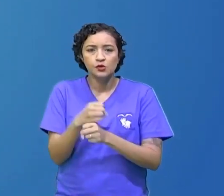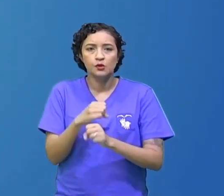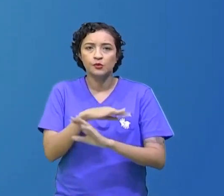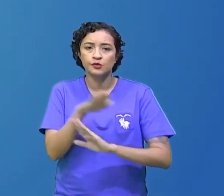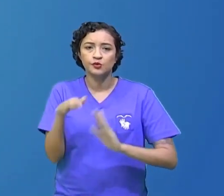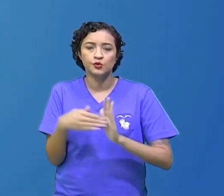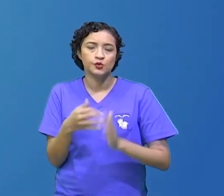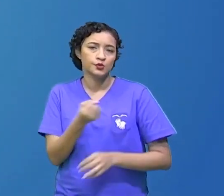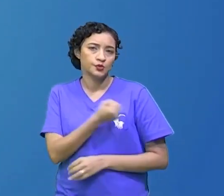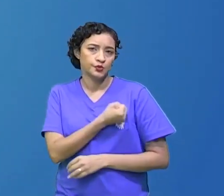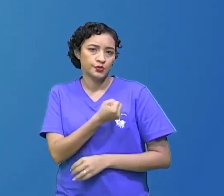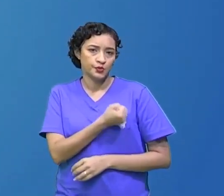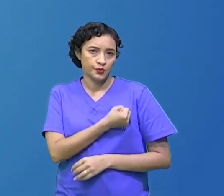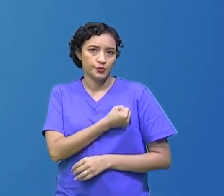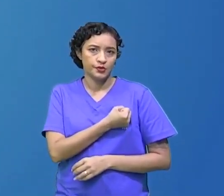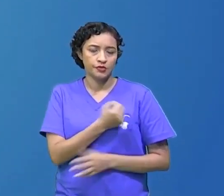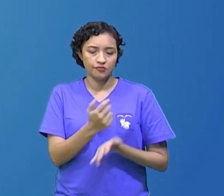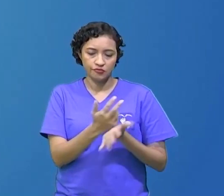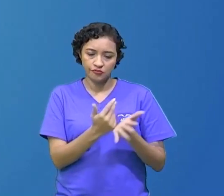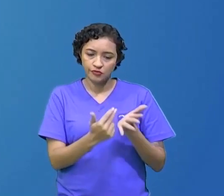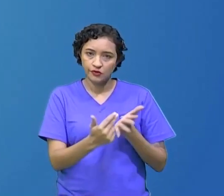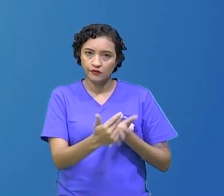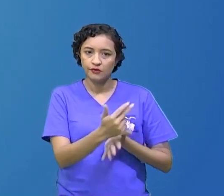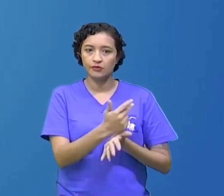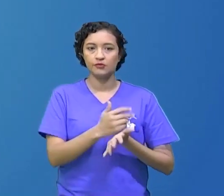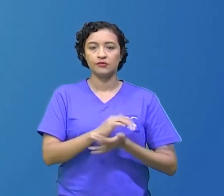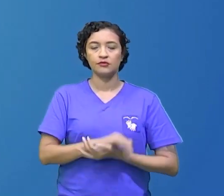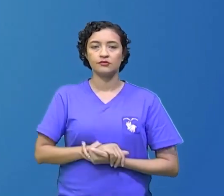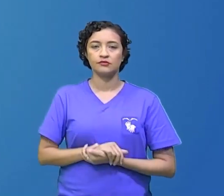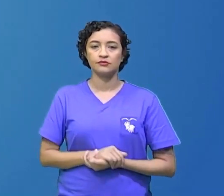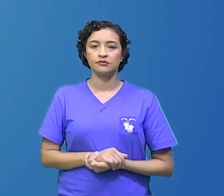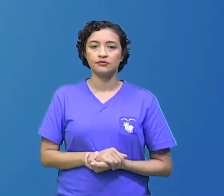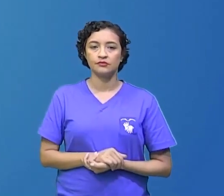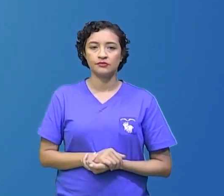figuras planas E aí